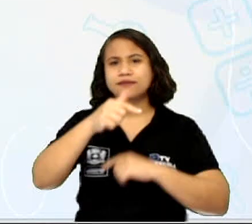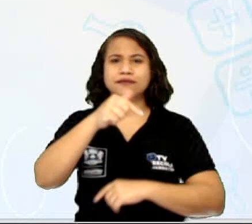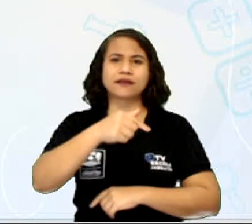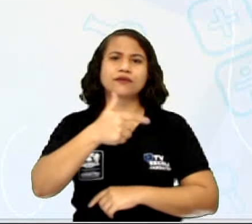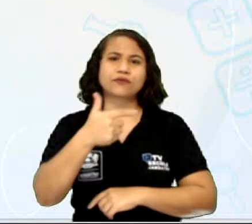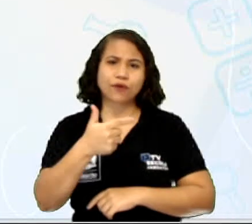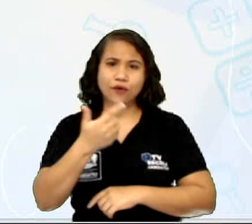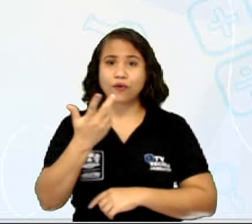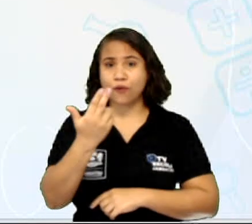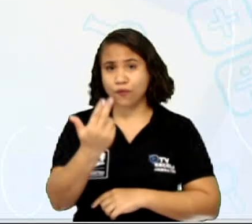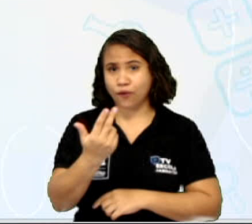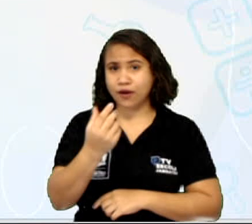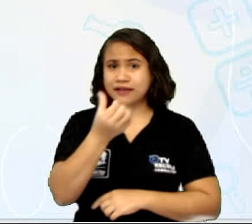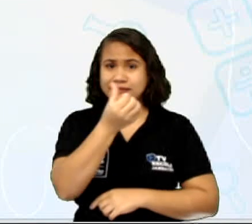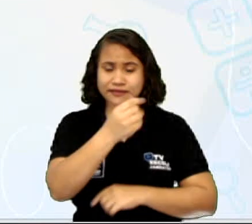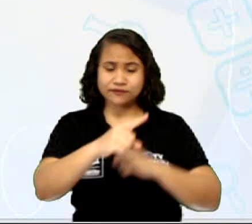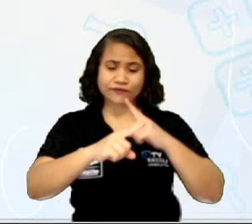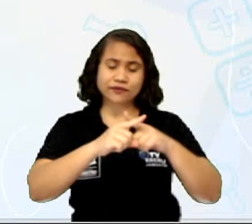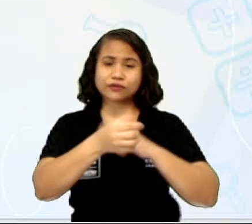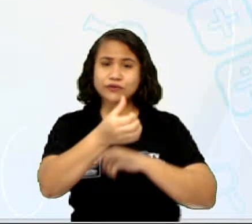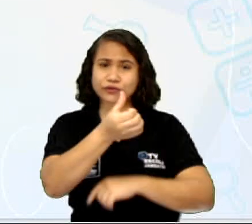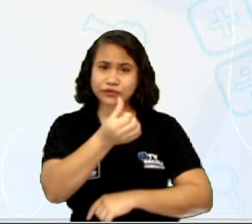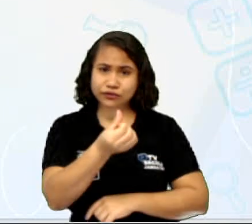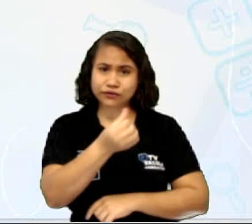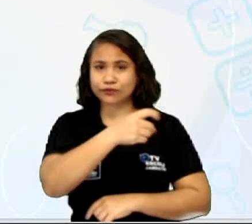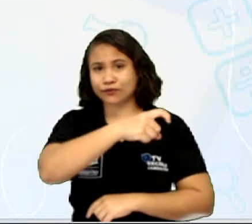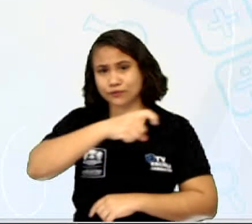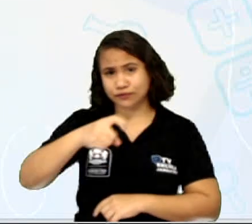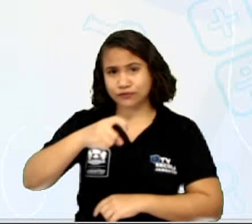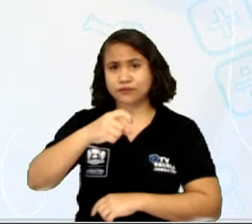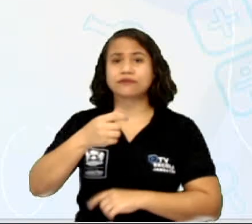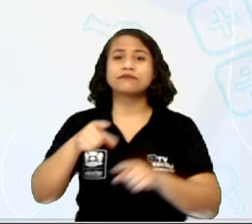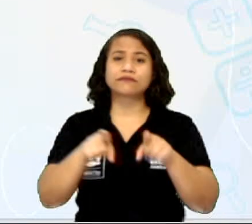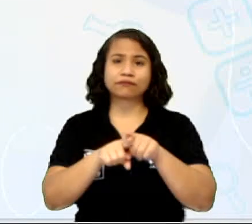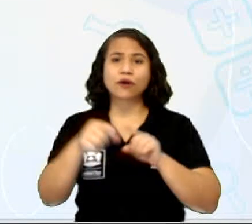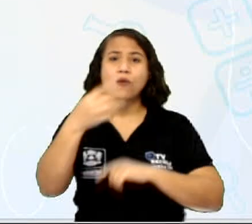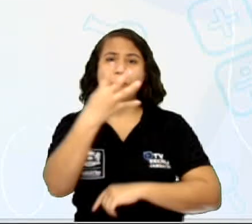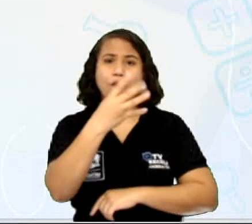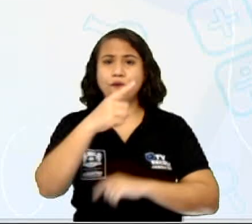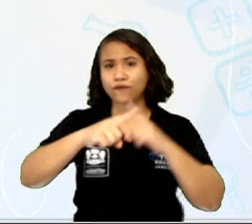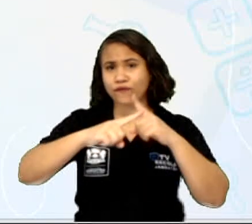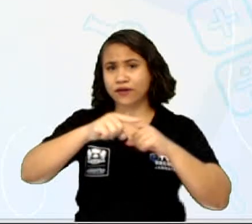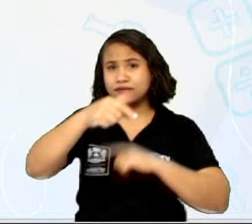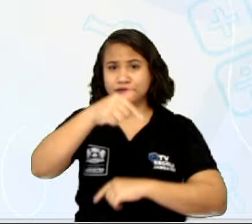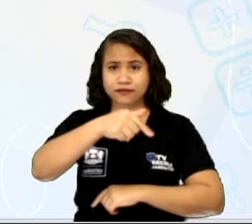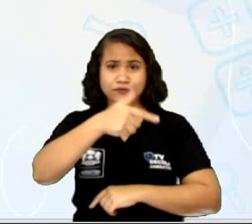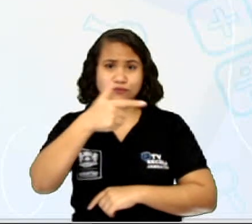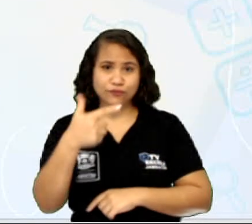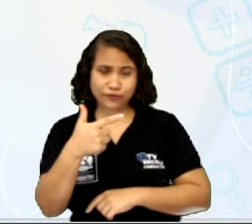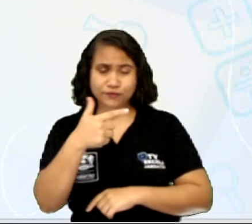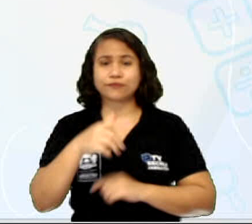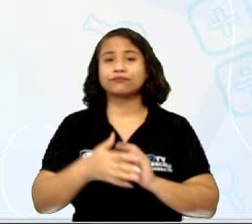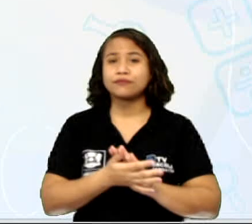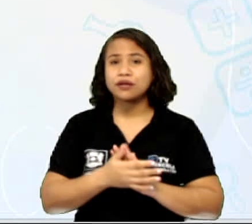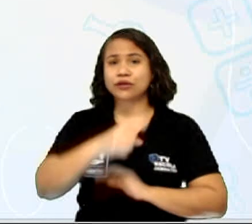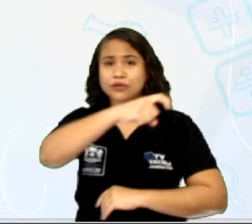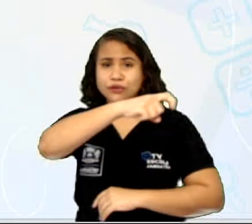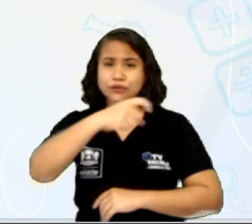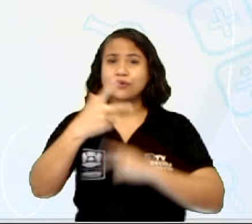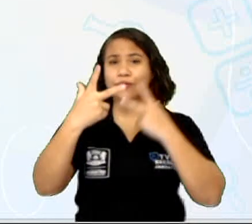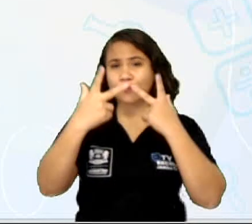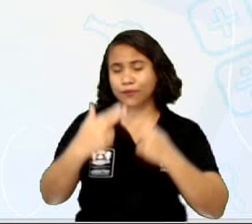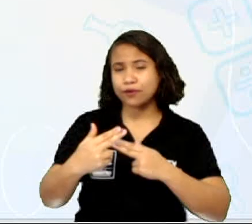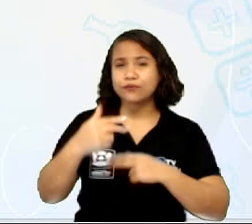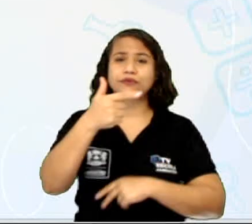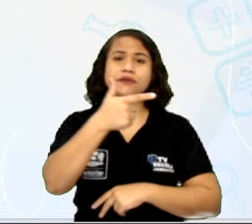produto dos extremos sejam existir 6x 4x 72 288x vai ser igual